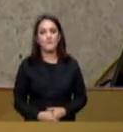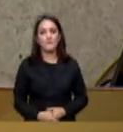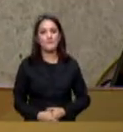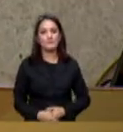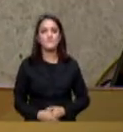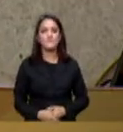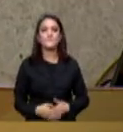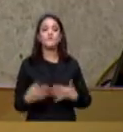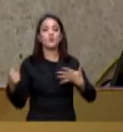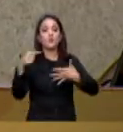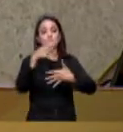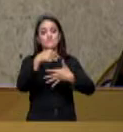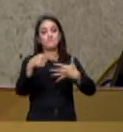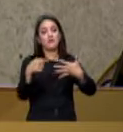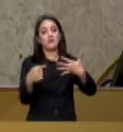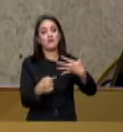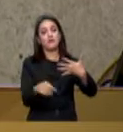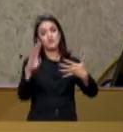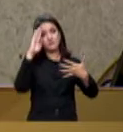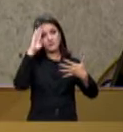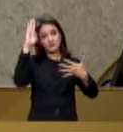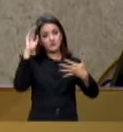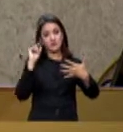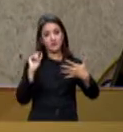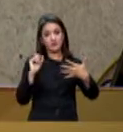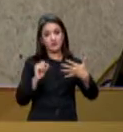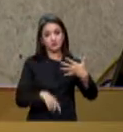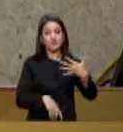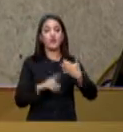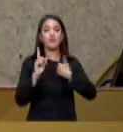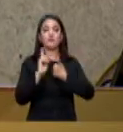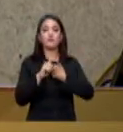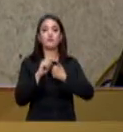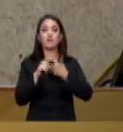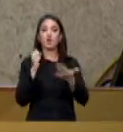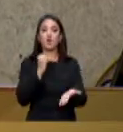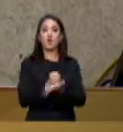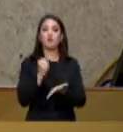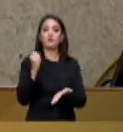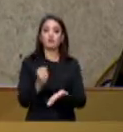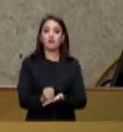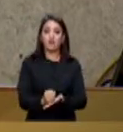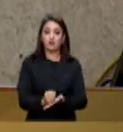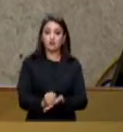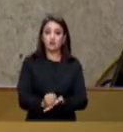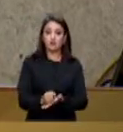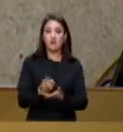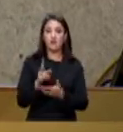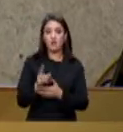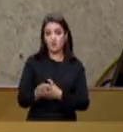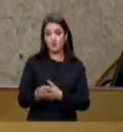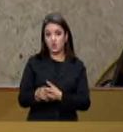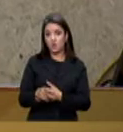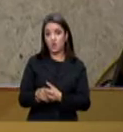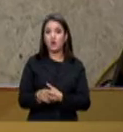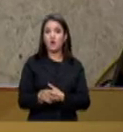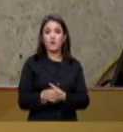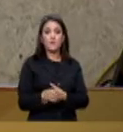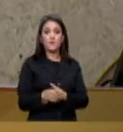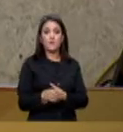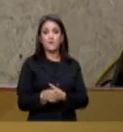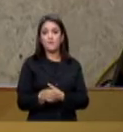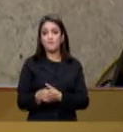principais pontos que eu destaquei, primeiro, os contratos de concessão. Como aqui destacou o Procurador-Geral da